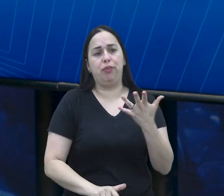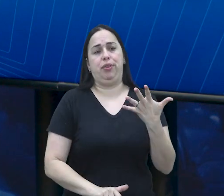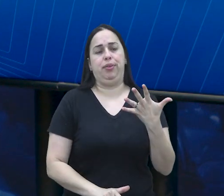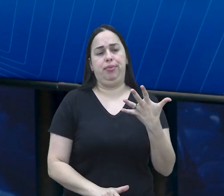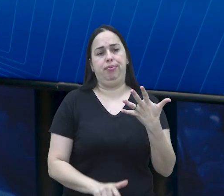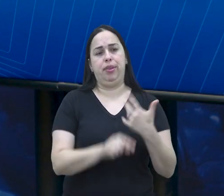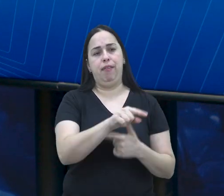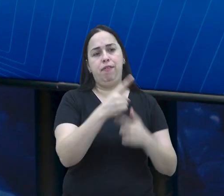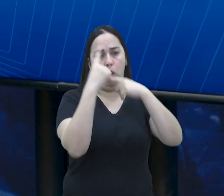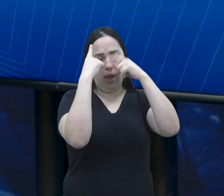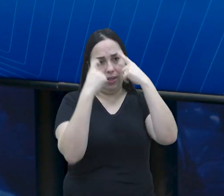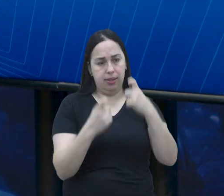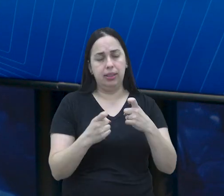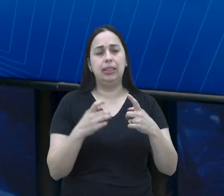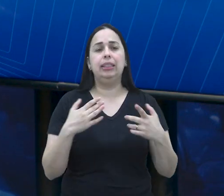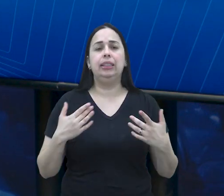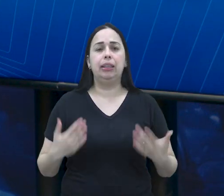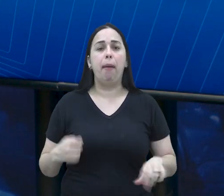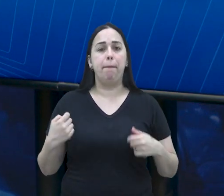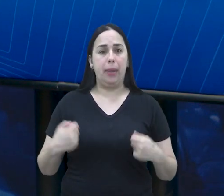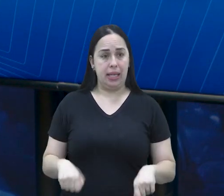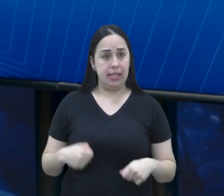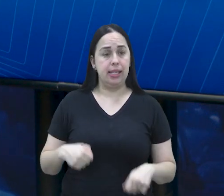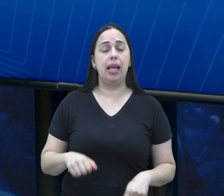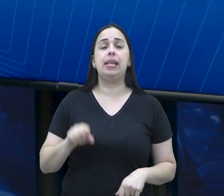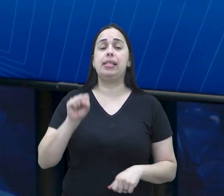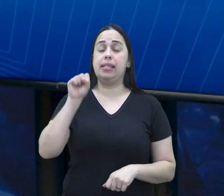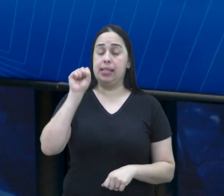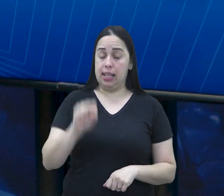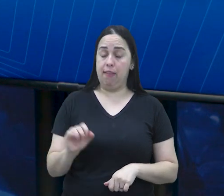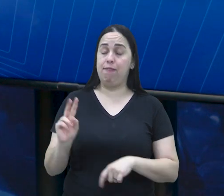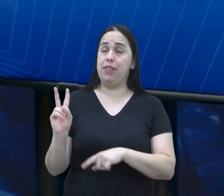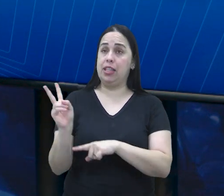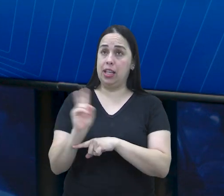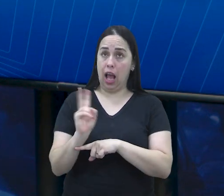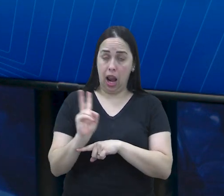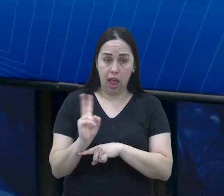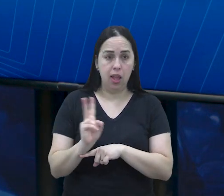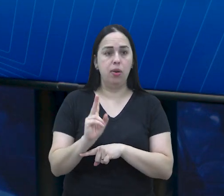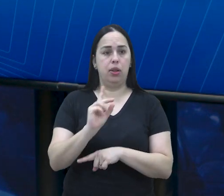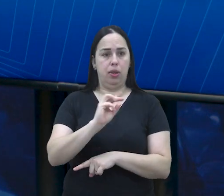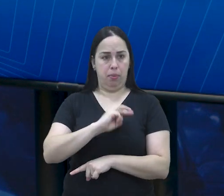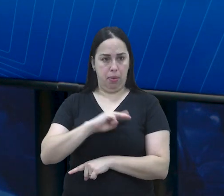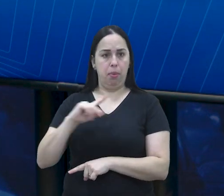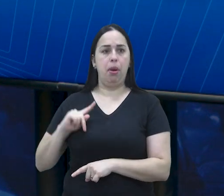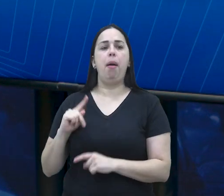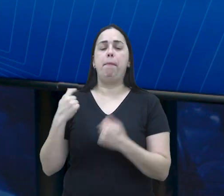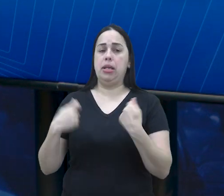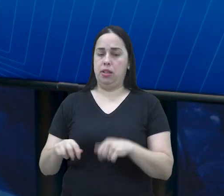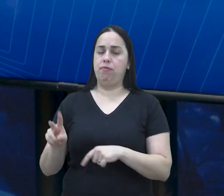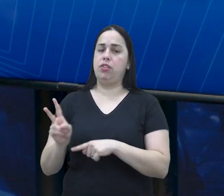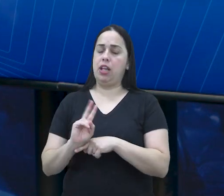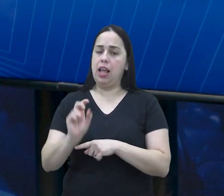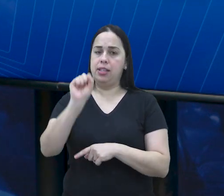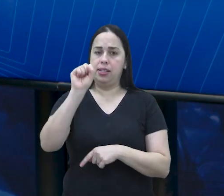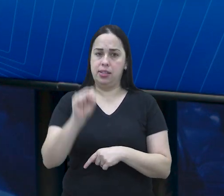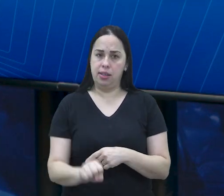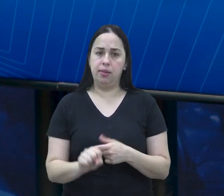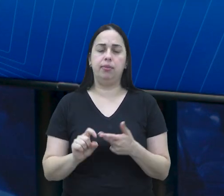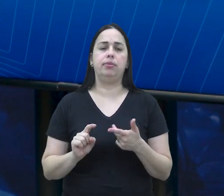muito isso. Tá? Então, assim, é preciso ter fiscalização do Ministério Público, é preciso